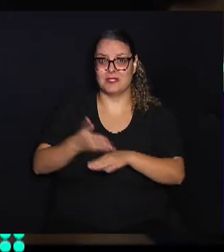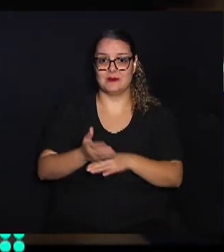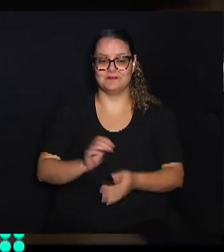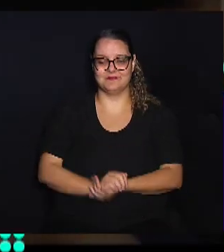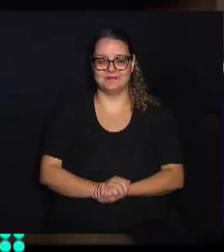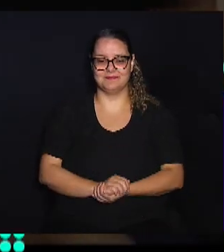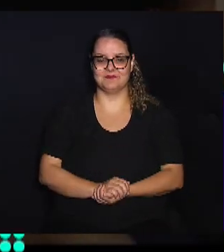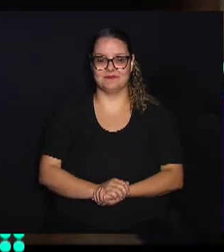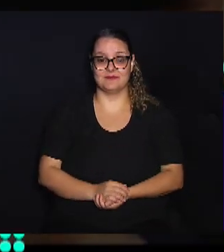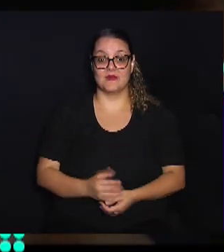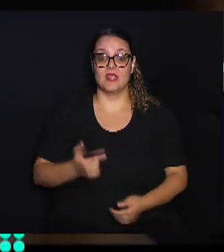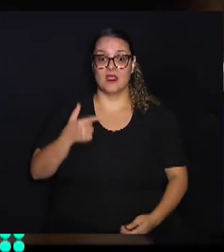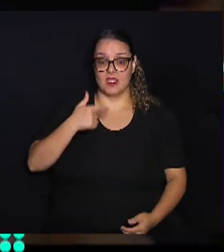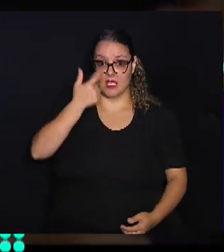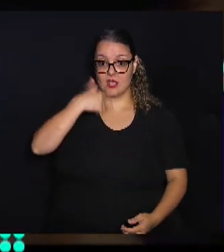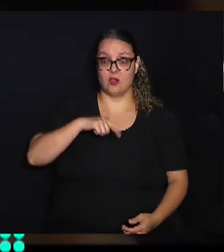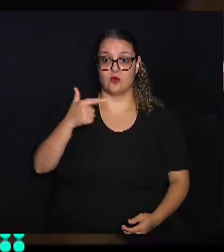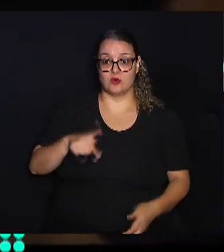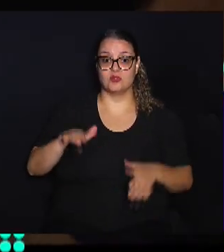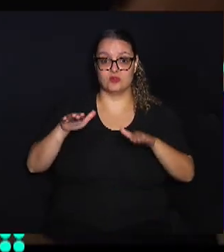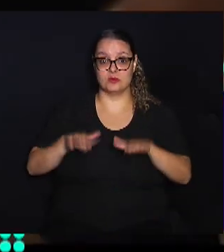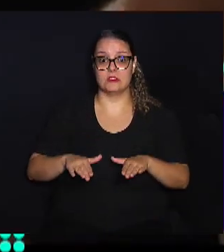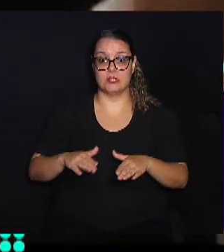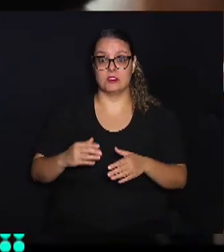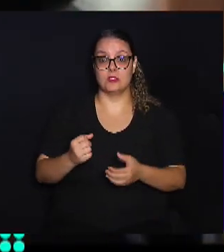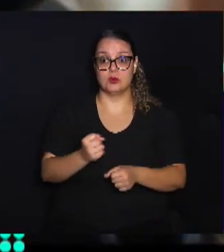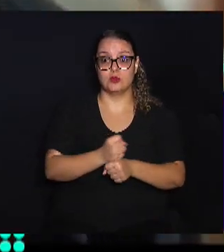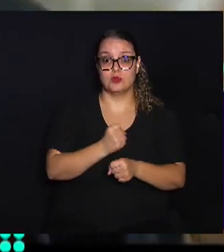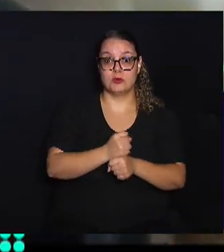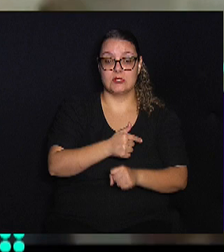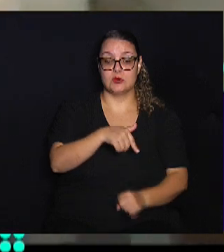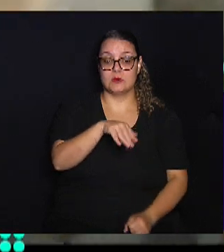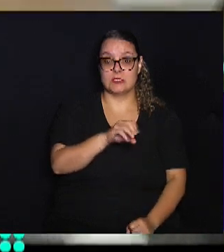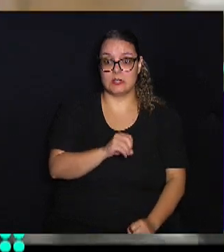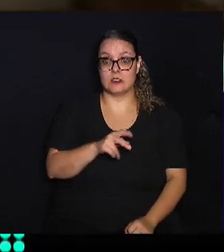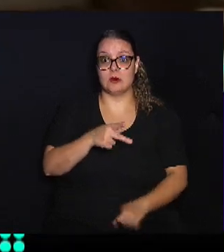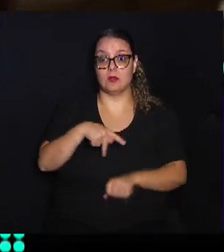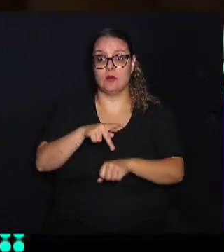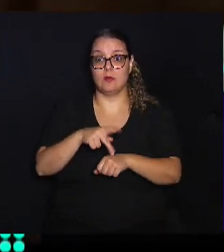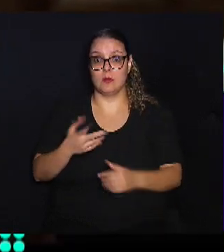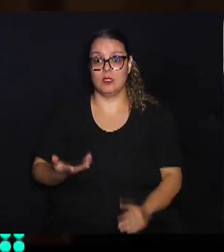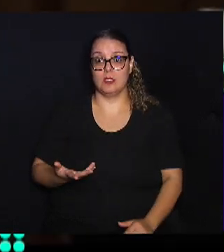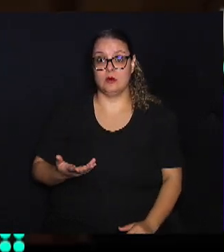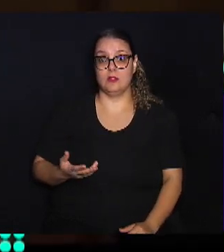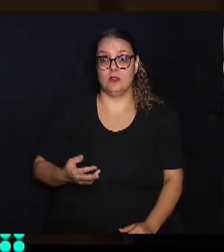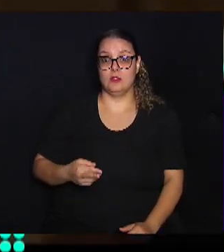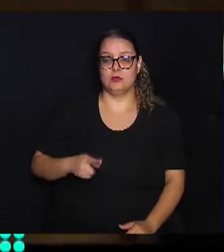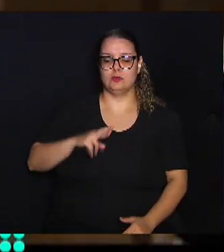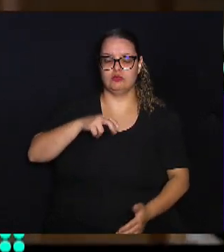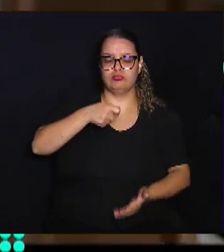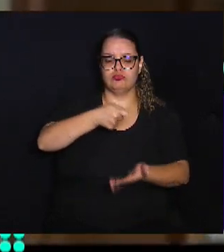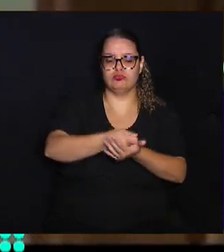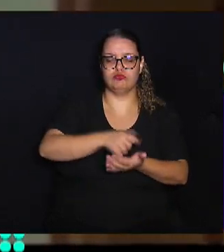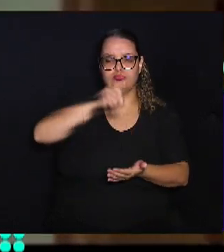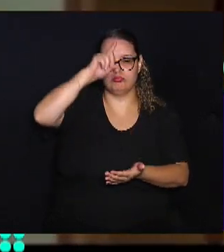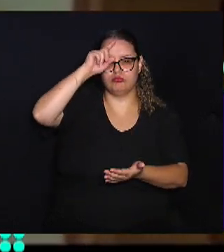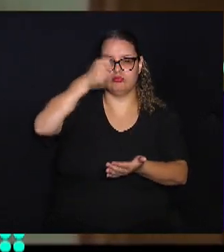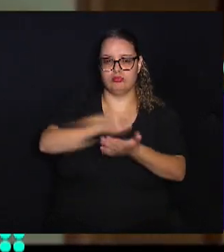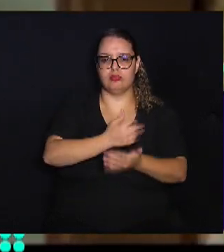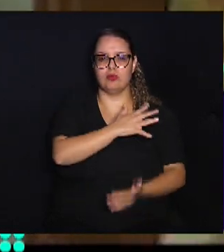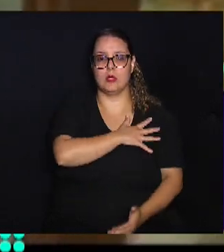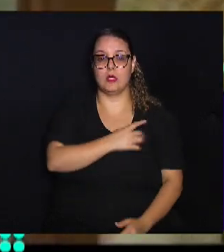Ainda estou aqui. No início dos anos 70, o país ainda estava sob o regime militar iniciado em